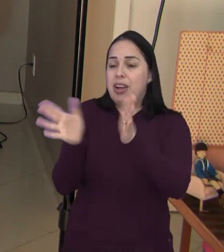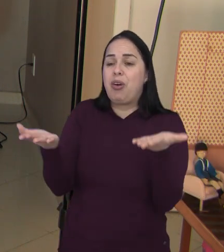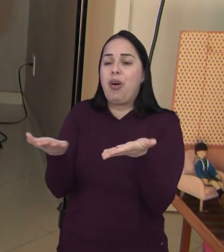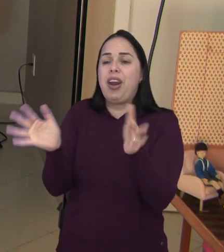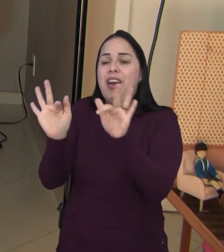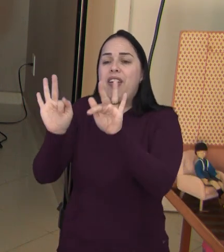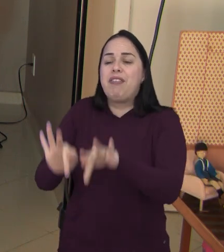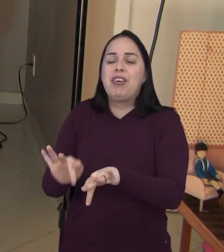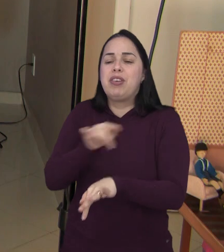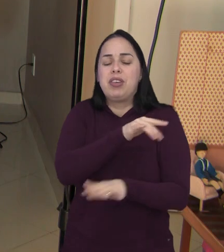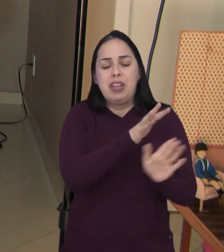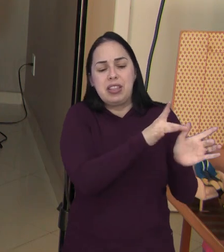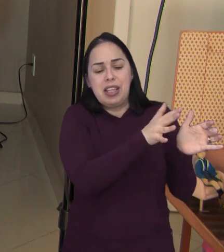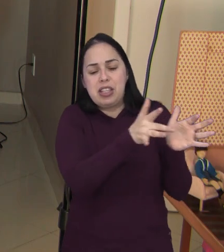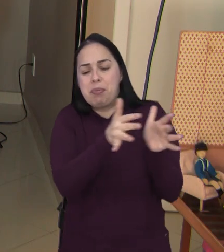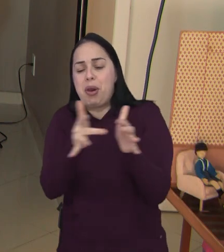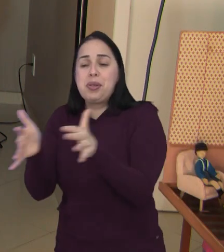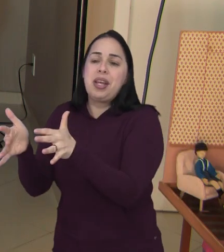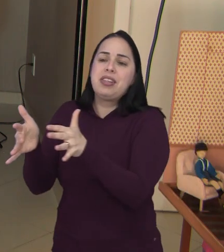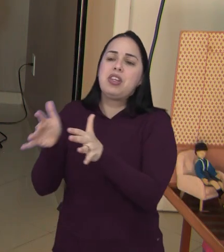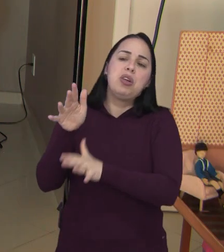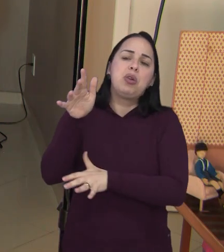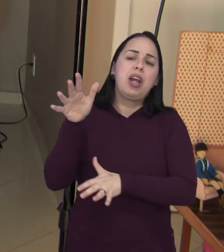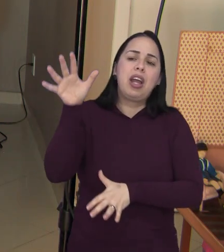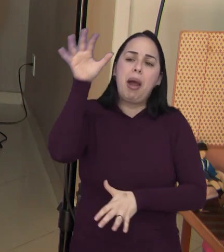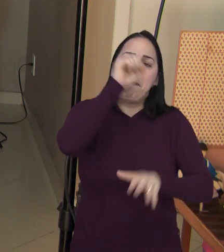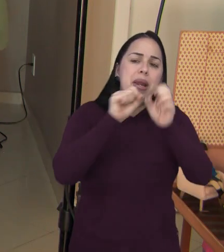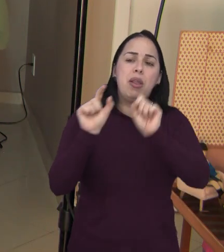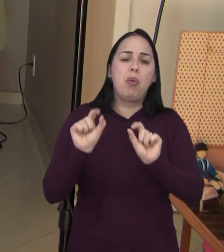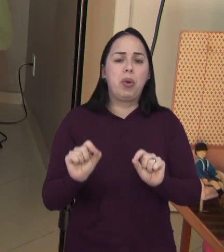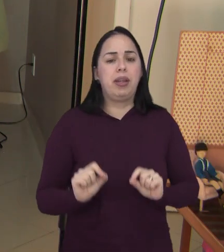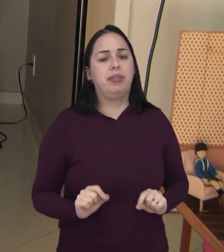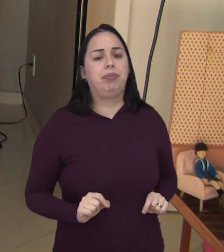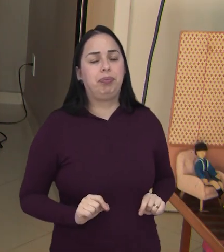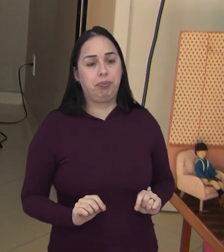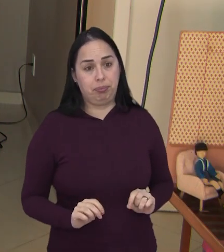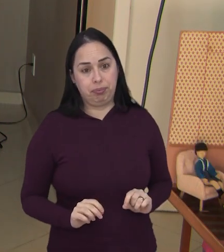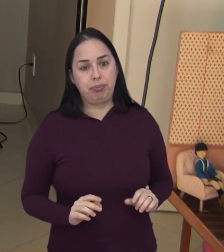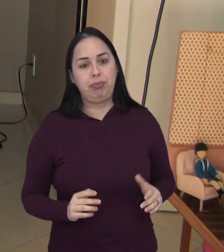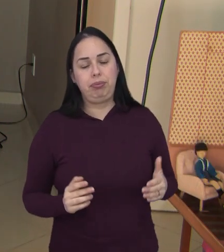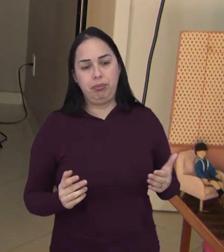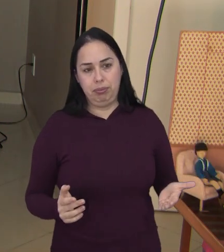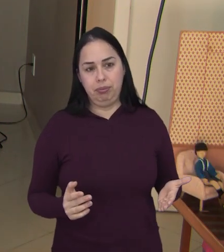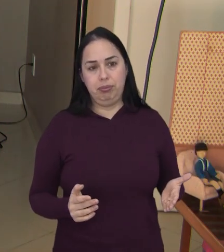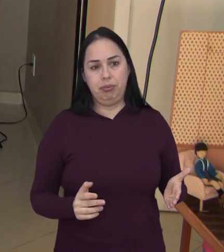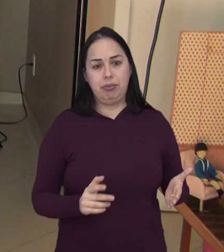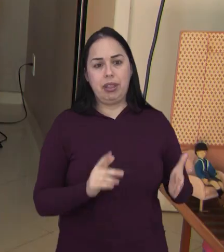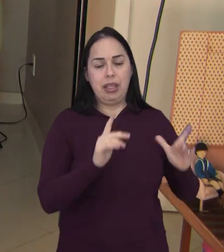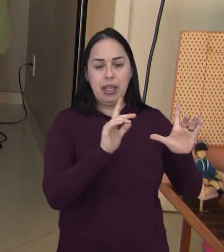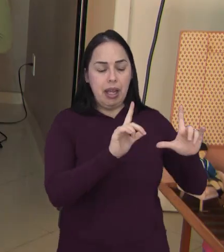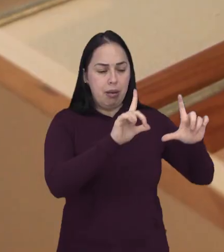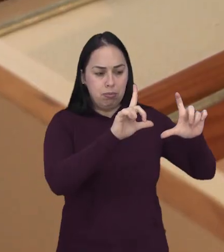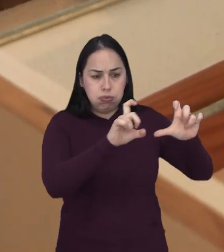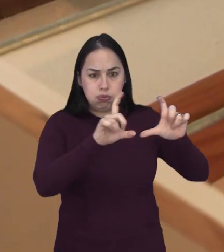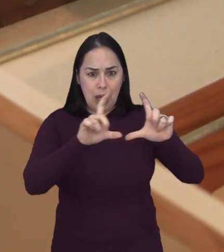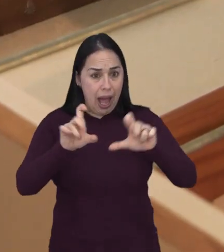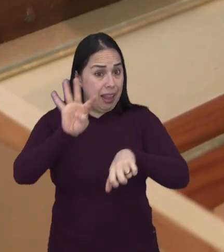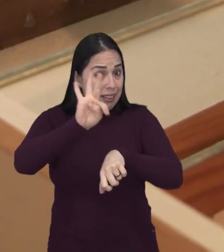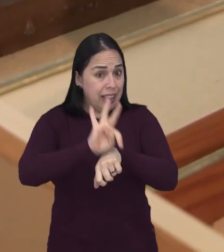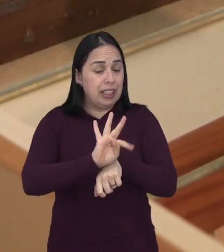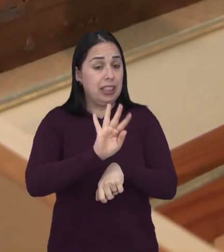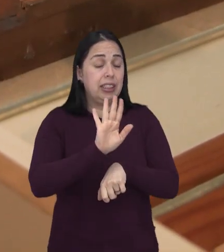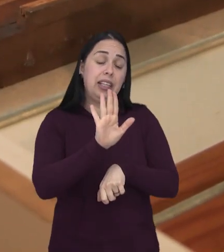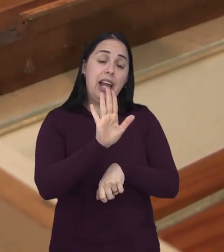projeto finalizado, como é que é o aprendizado de todo esse processo e ver esse resultado final? Pois é, o stop motion é muito